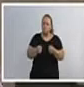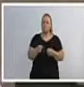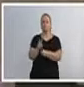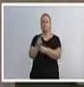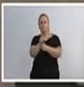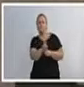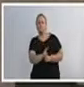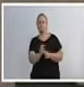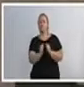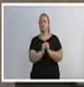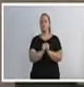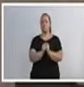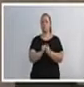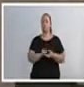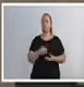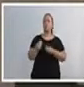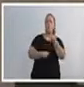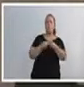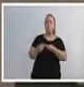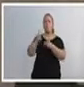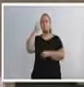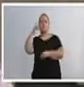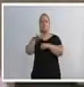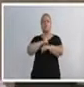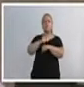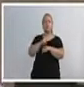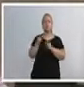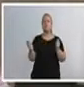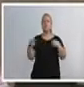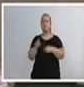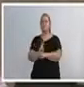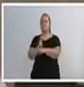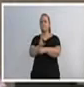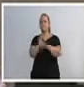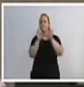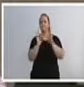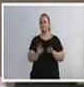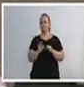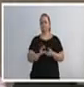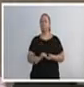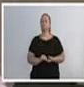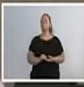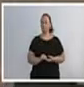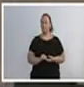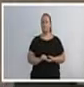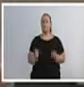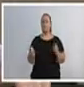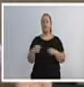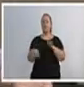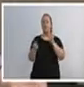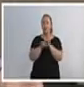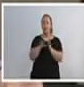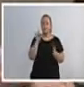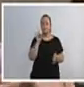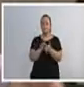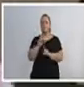para, sei lá, algum mecanismo para que haja essa fiscalização realmente de fato, para que a gente possa fazer leis aqui e que